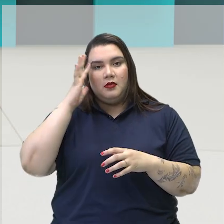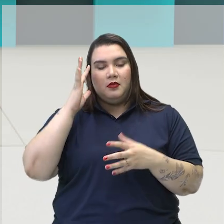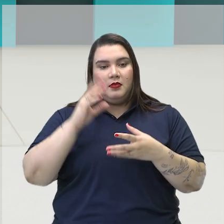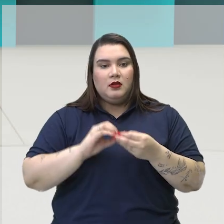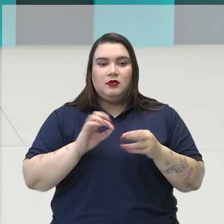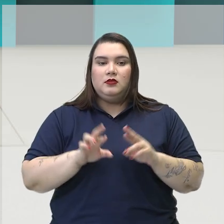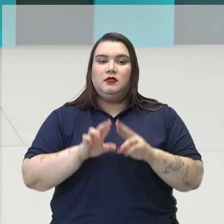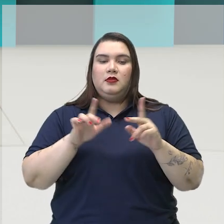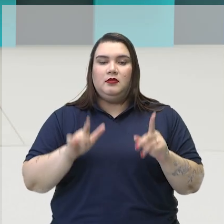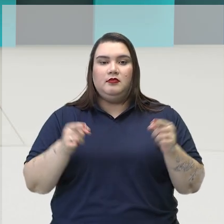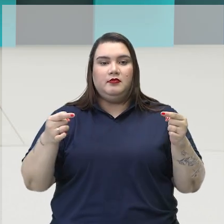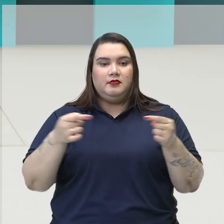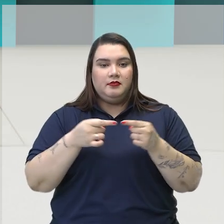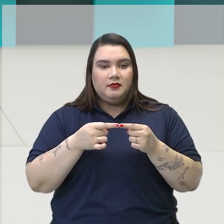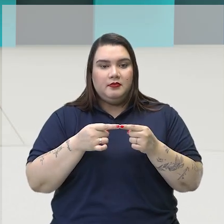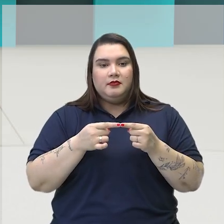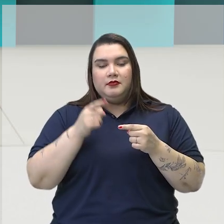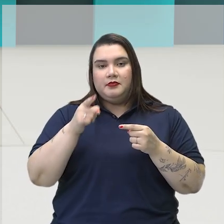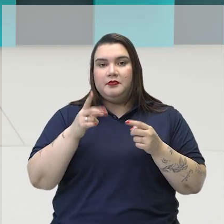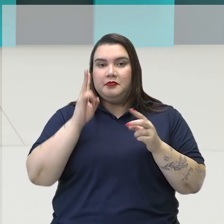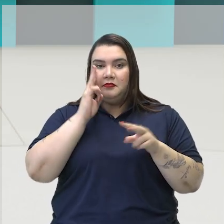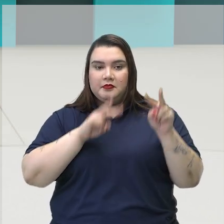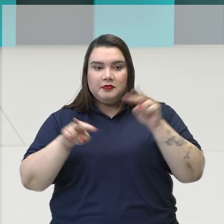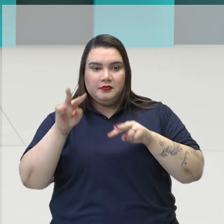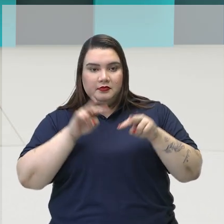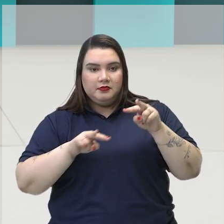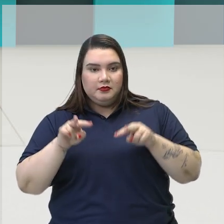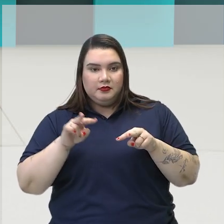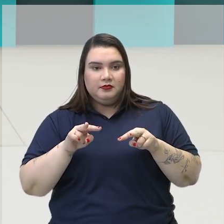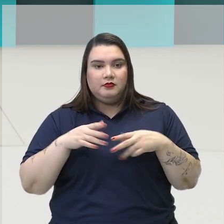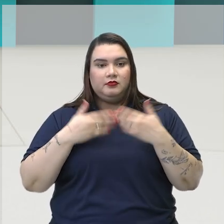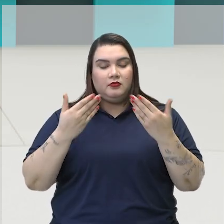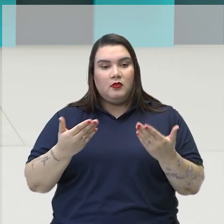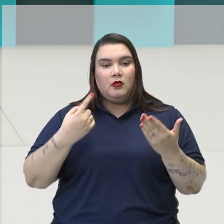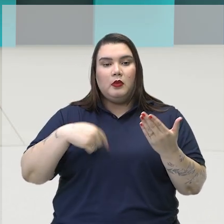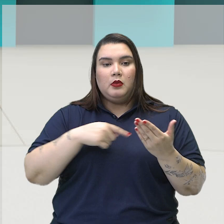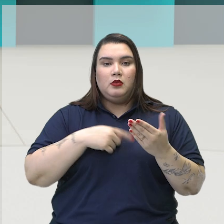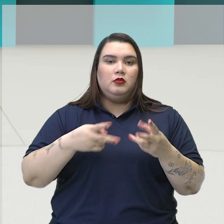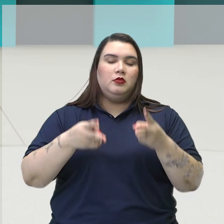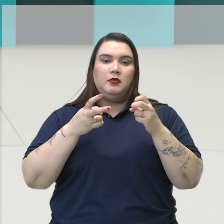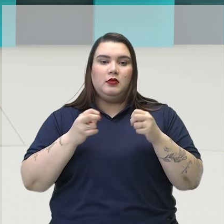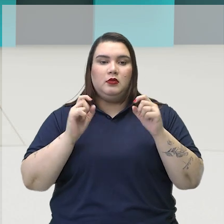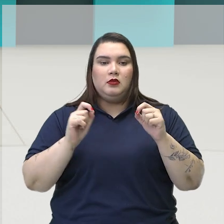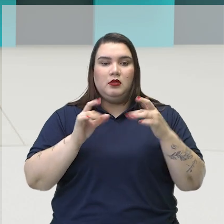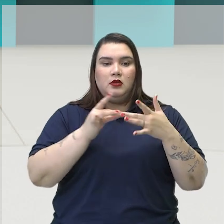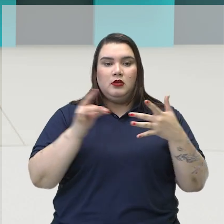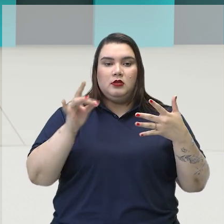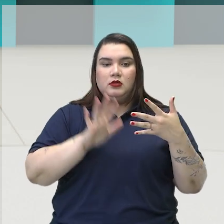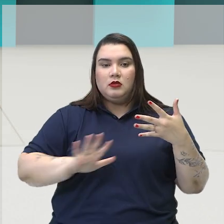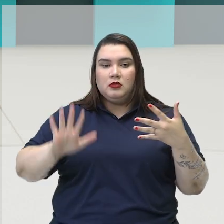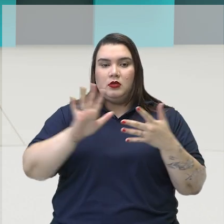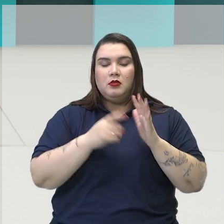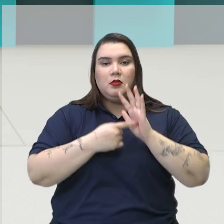interpretação diferente daquilo que você está vendo. E assim, vamos olhar que a semiótica, ela nos